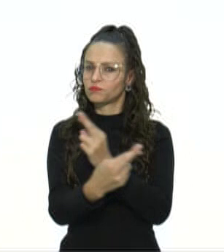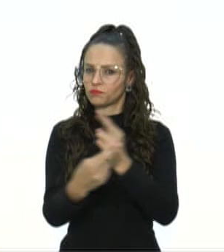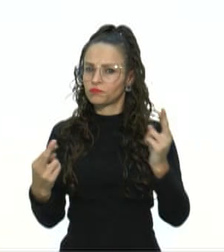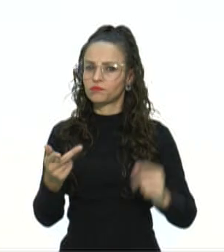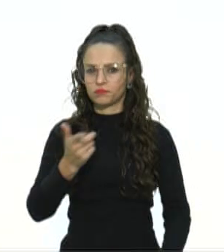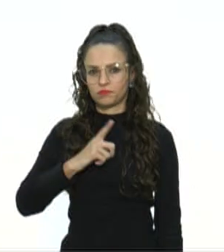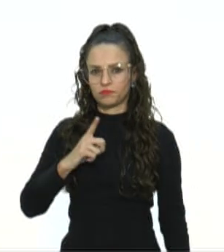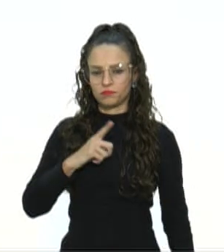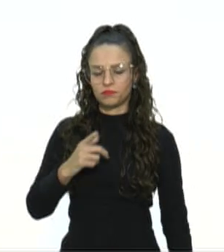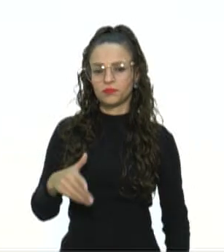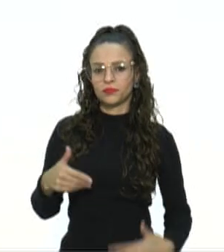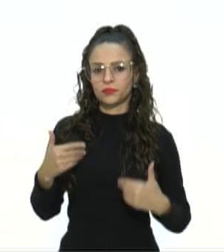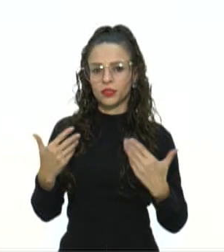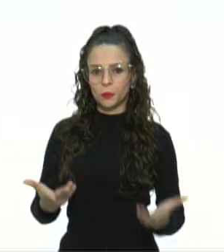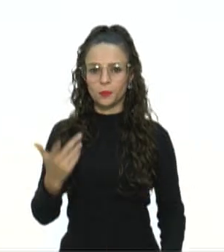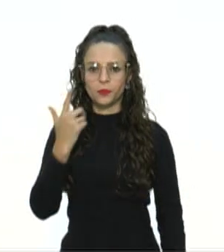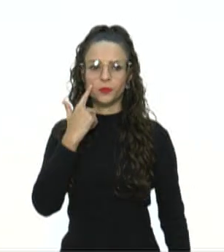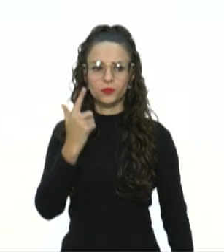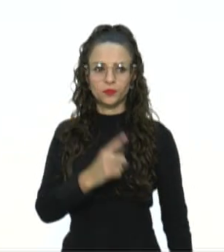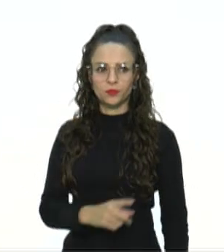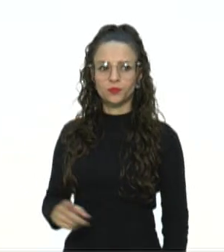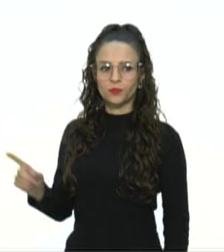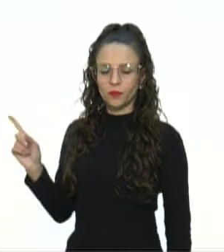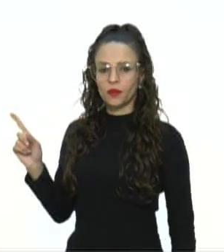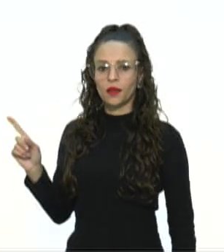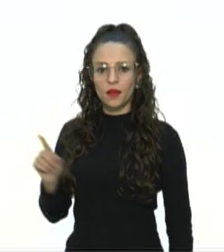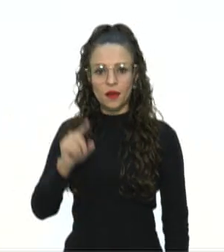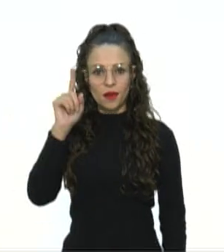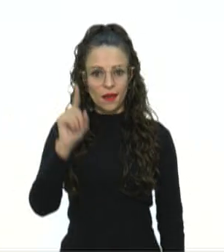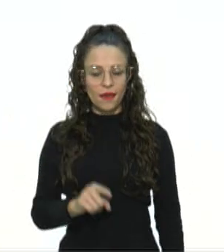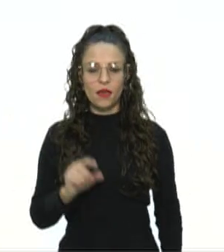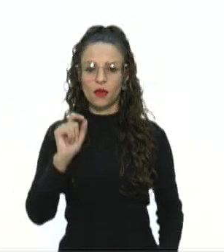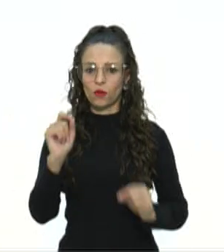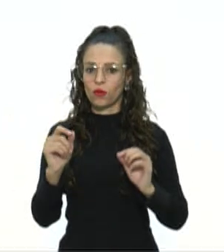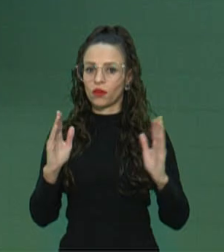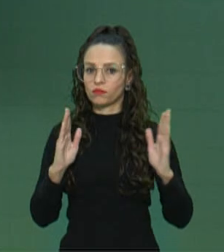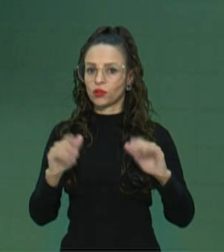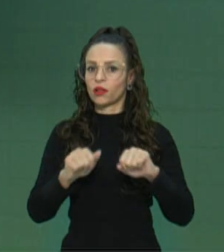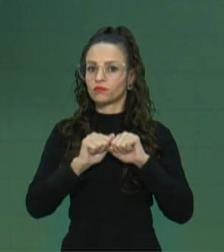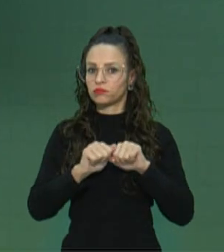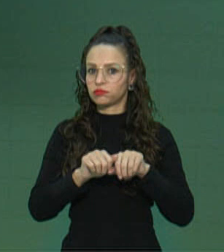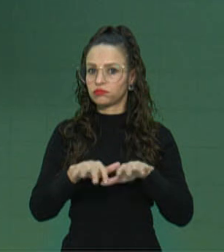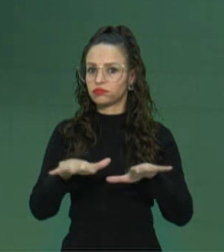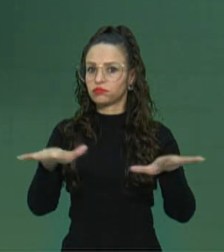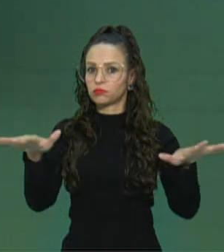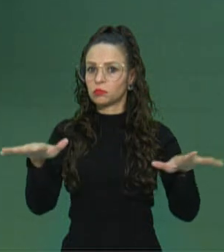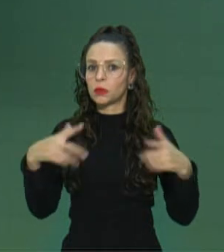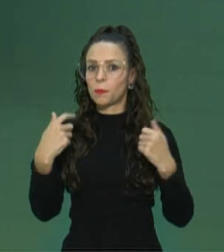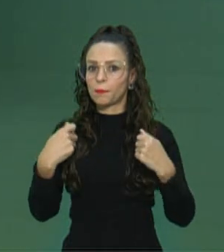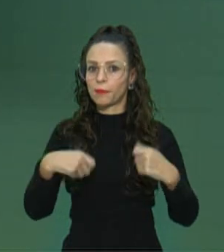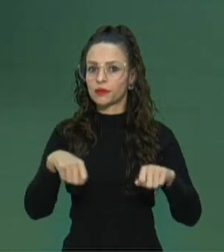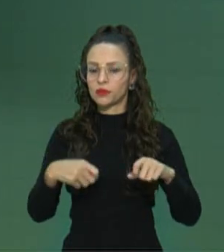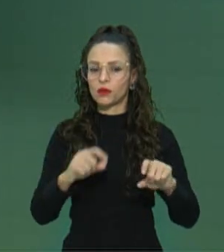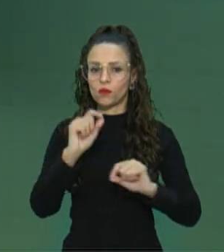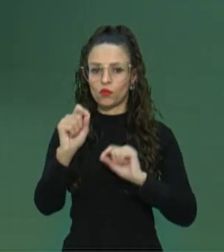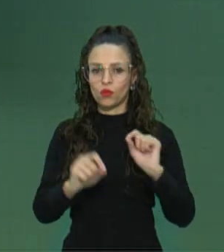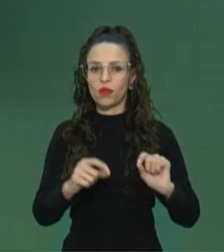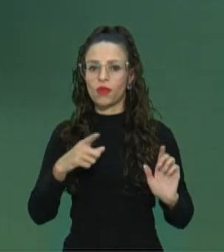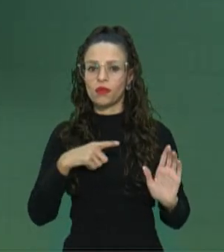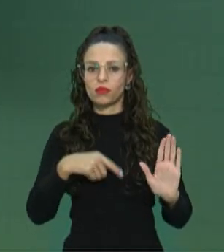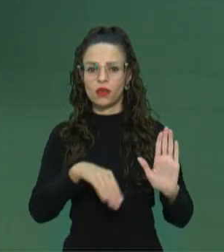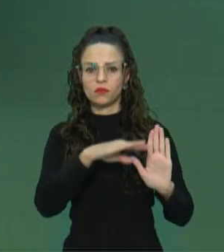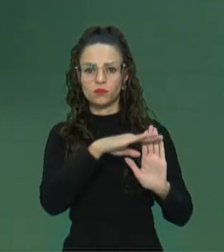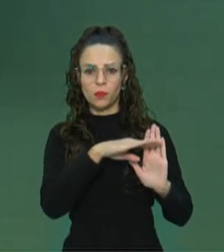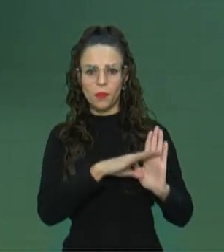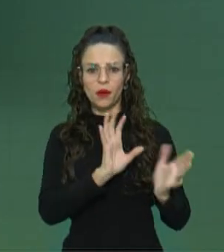aqui para colocarmos o Kendo também, ele é uma modalidade bastante difundida, né? Então precisamos o quê? Que existam entidades